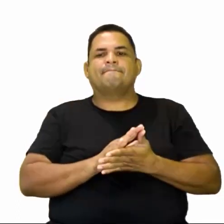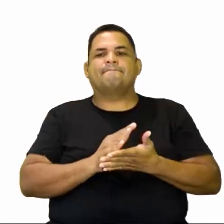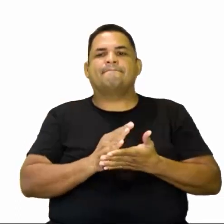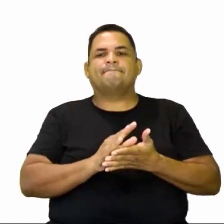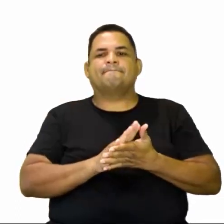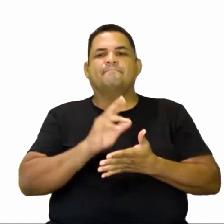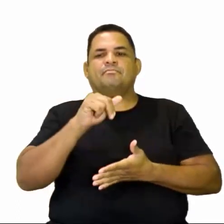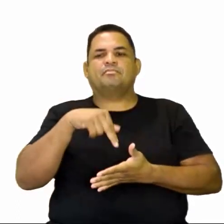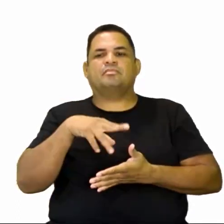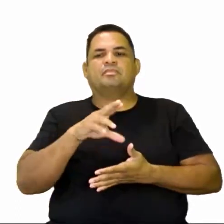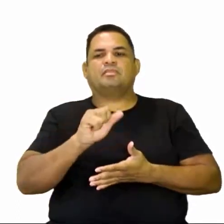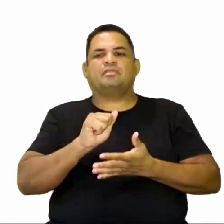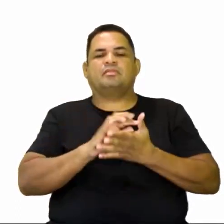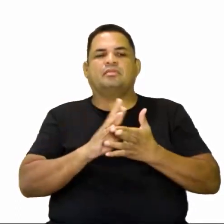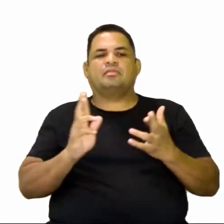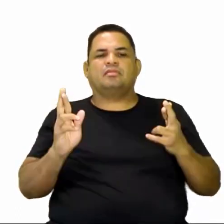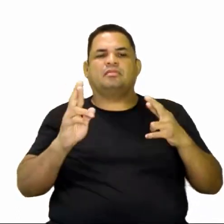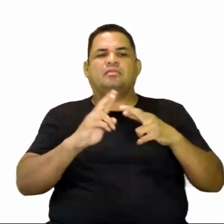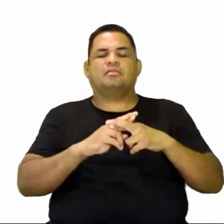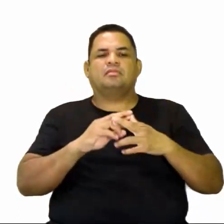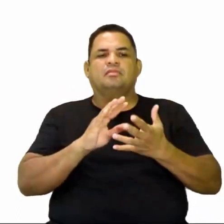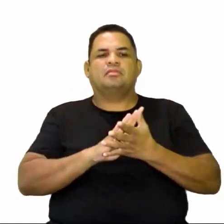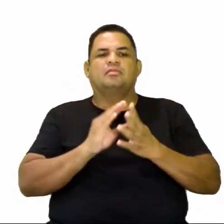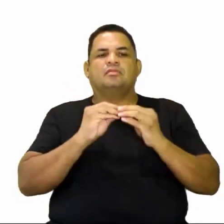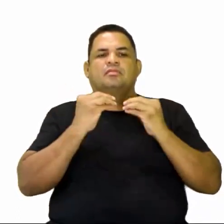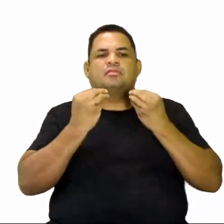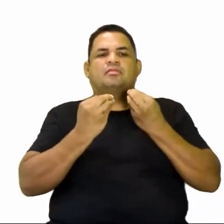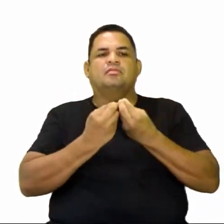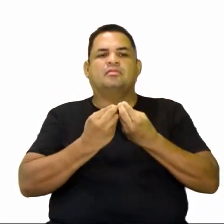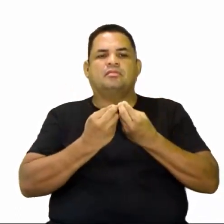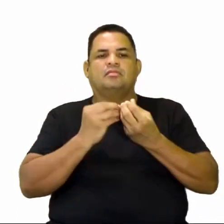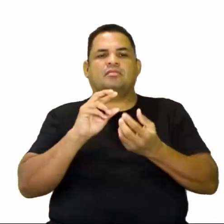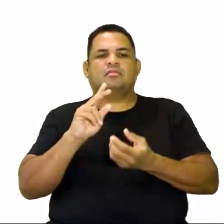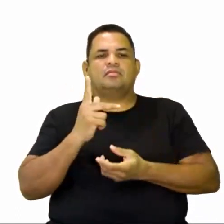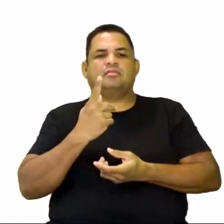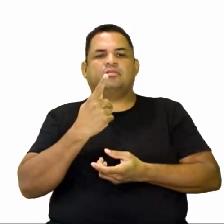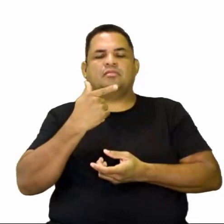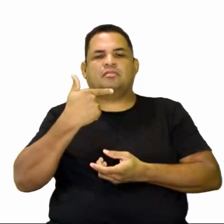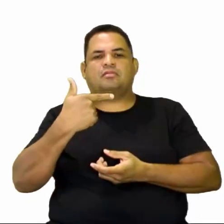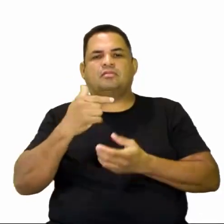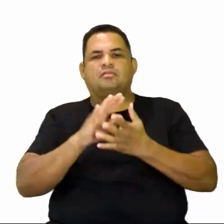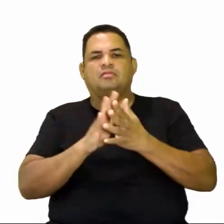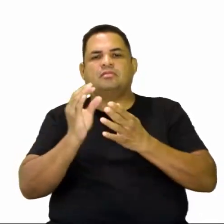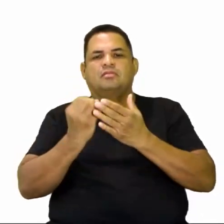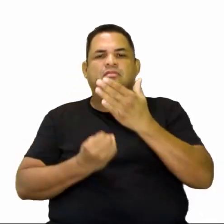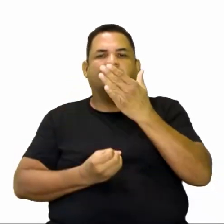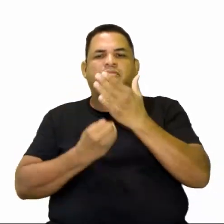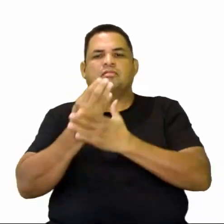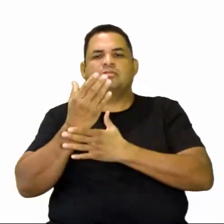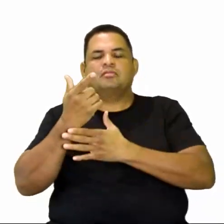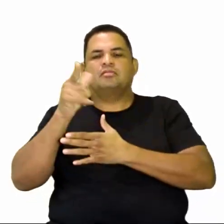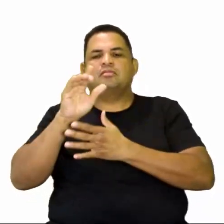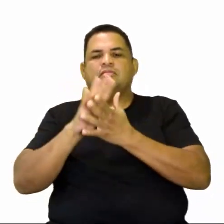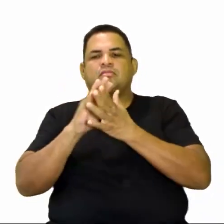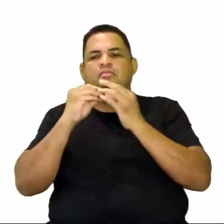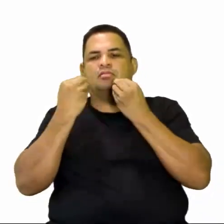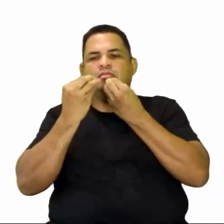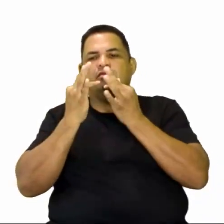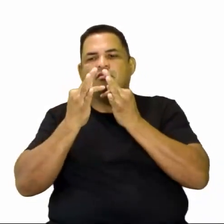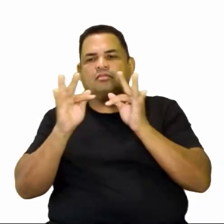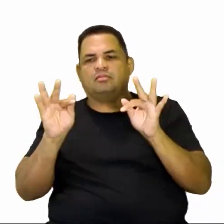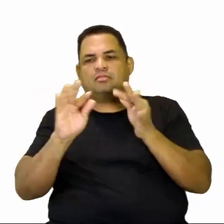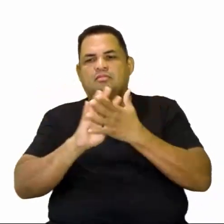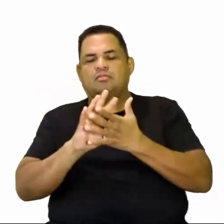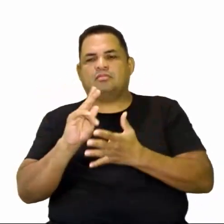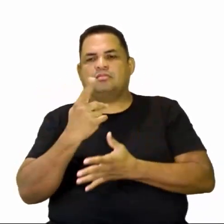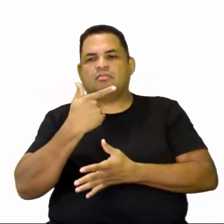caso Na, reage com a substância composta H2O, formando outra substância simples, hidrogênio,